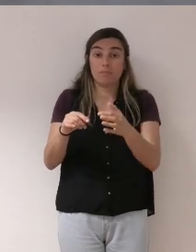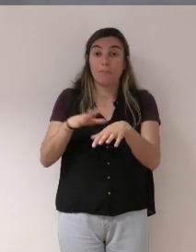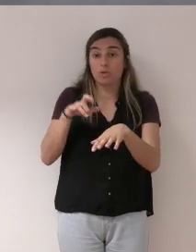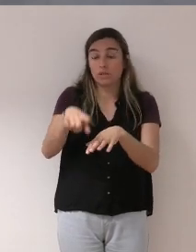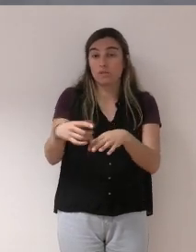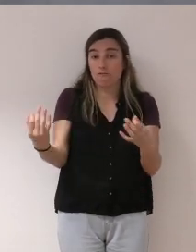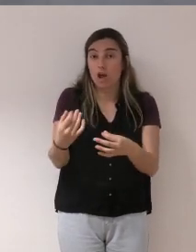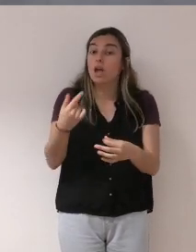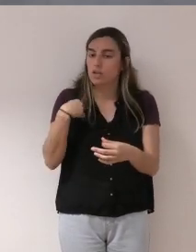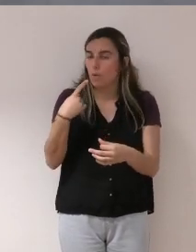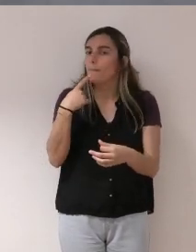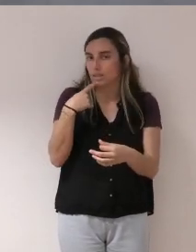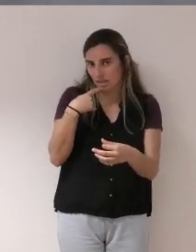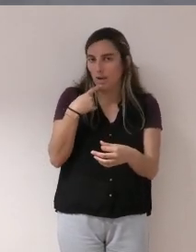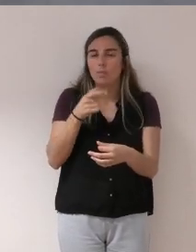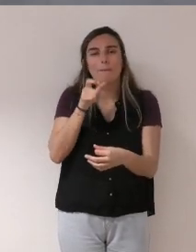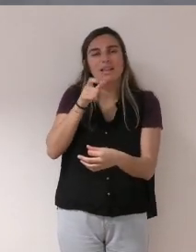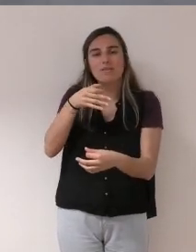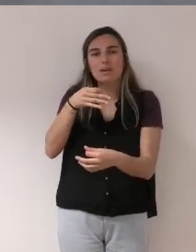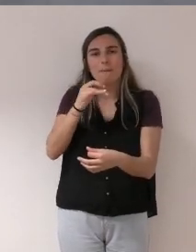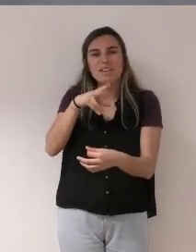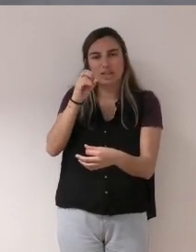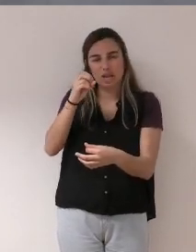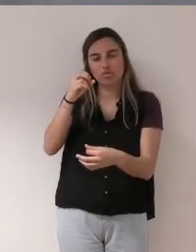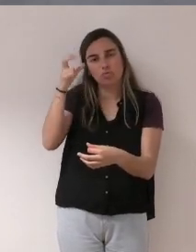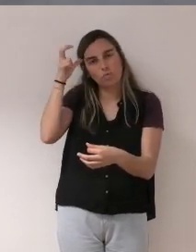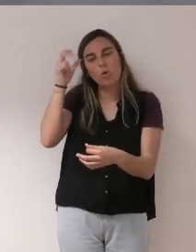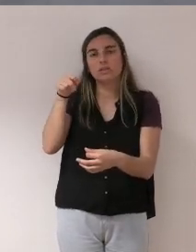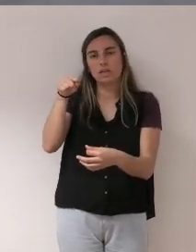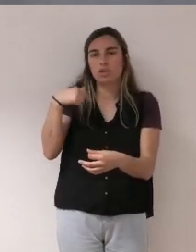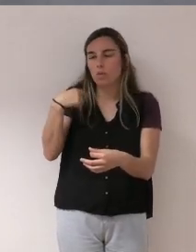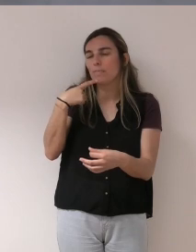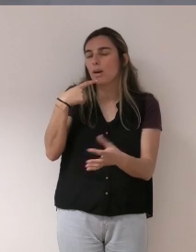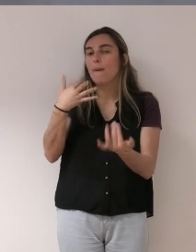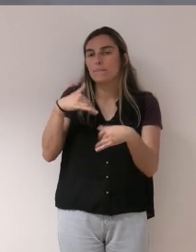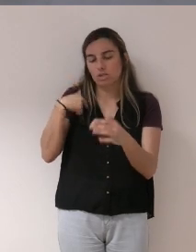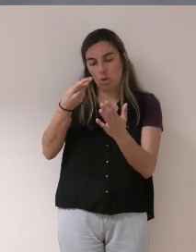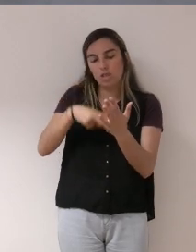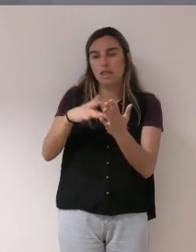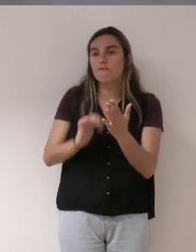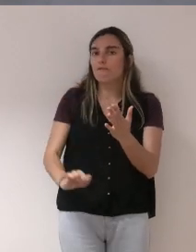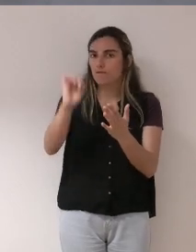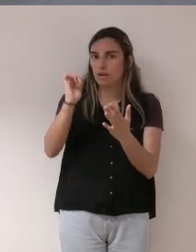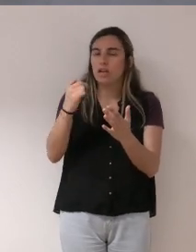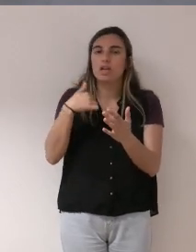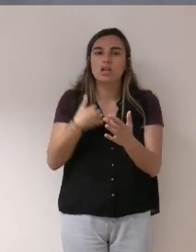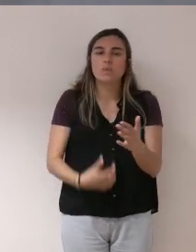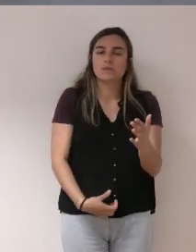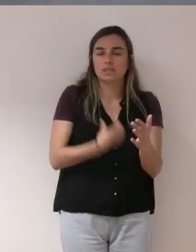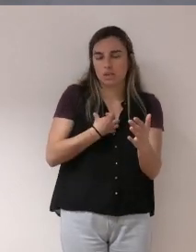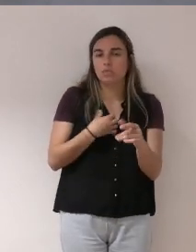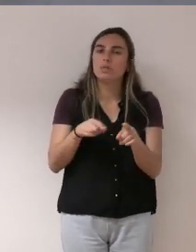facto, percebo a ideia do privilégio. Mas, ao mesmo tempo, quando eu leio os seus livros, eu percebo que há uma espécie de descida